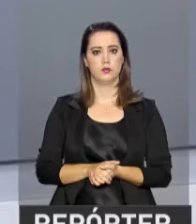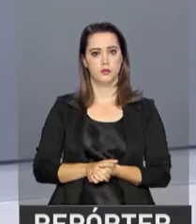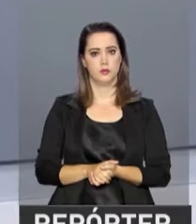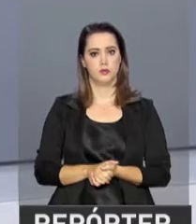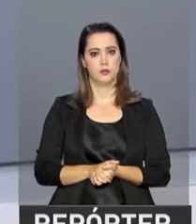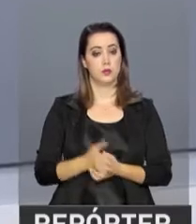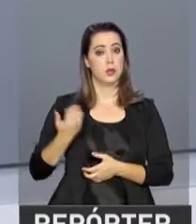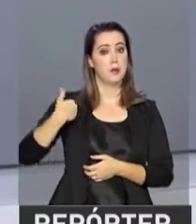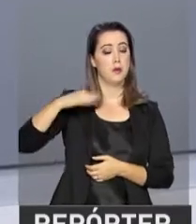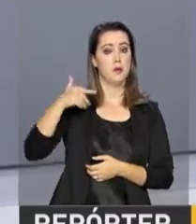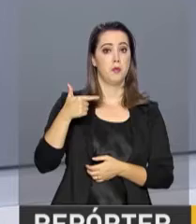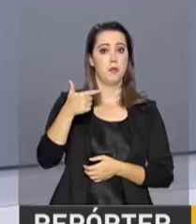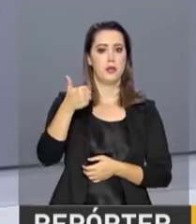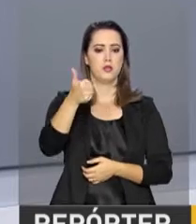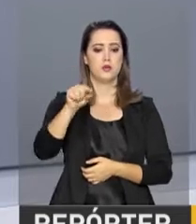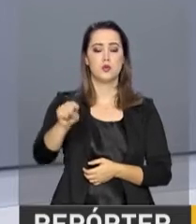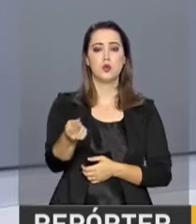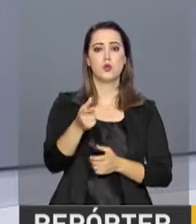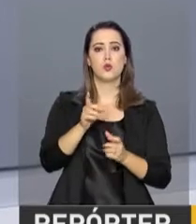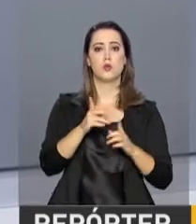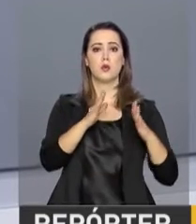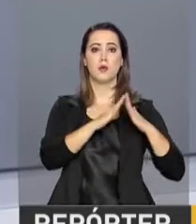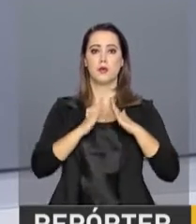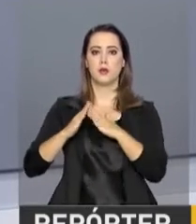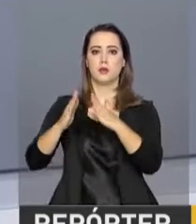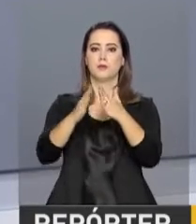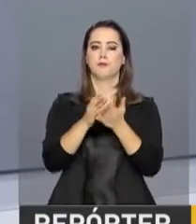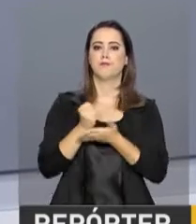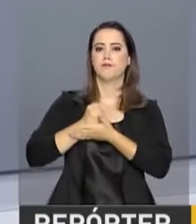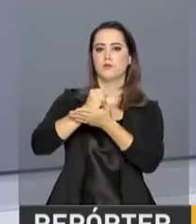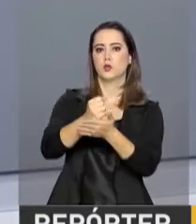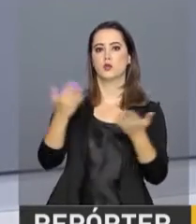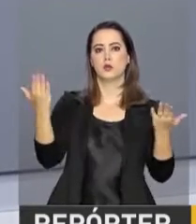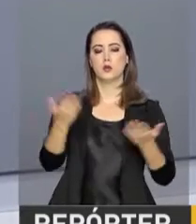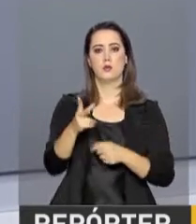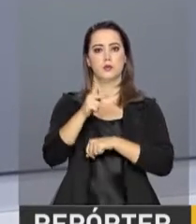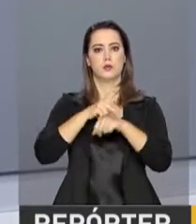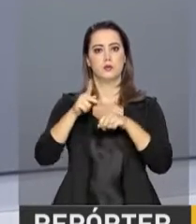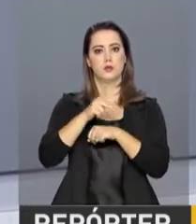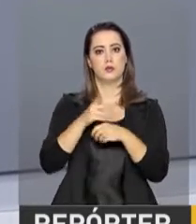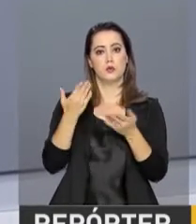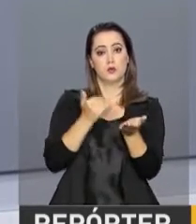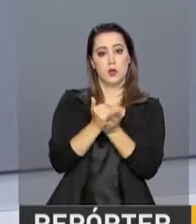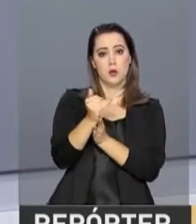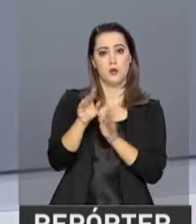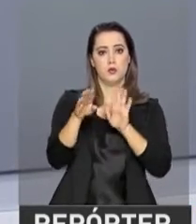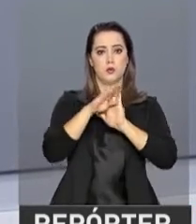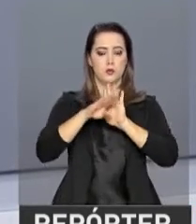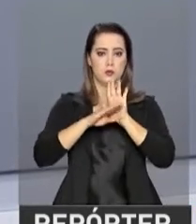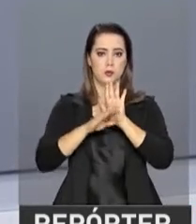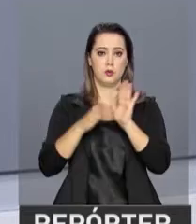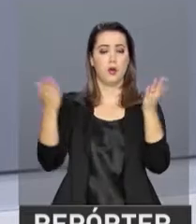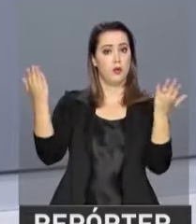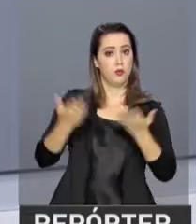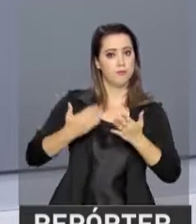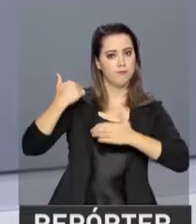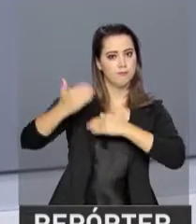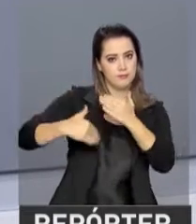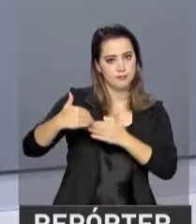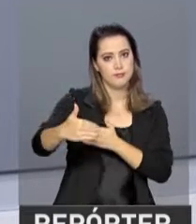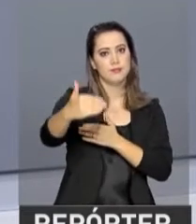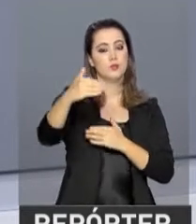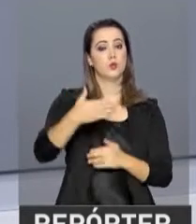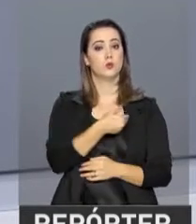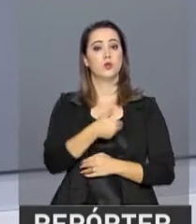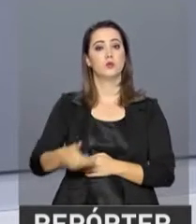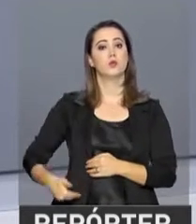mais de 21 mil unidades habitacionais estão sendo entregues hoje pelo país a iniciativa faz parte do programa agora é